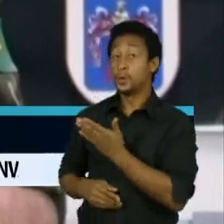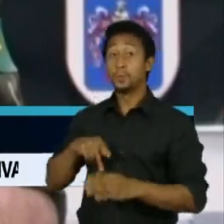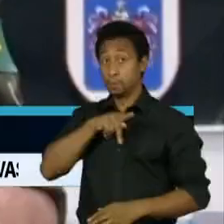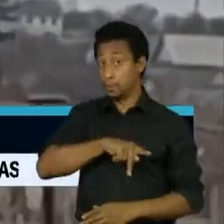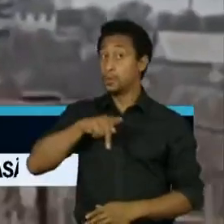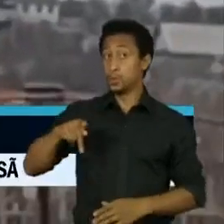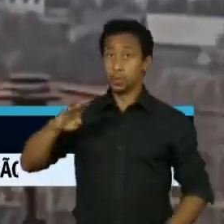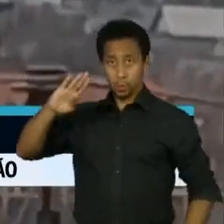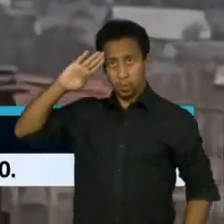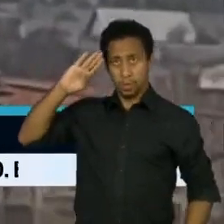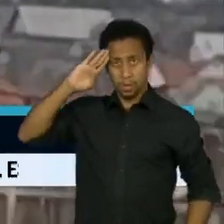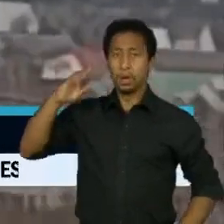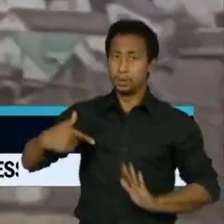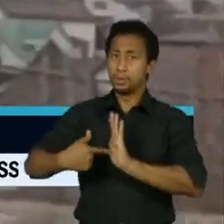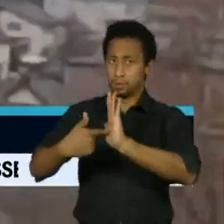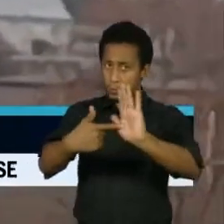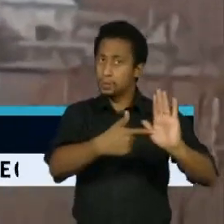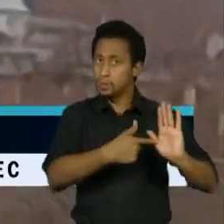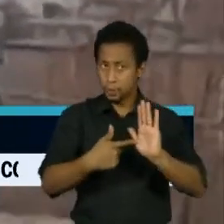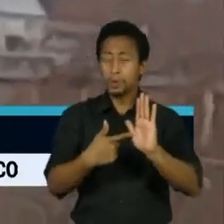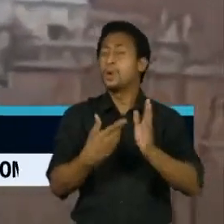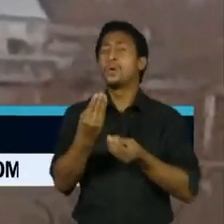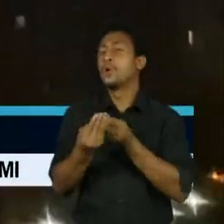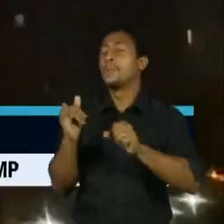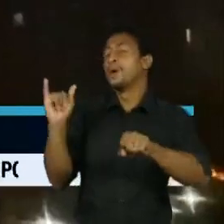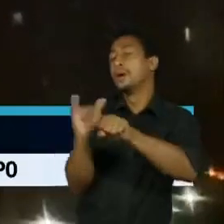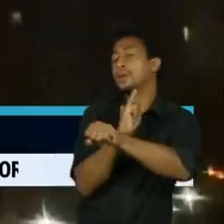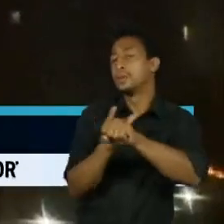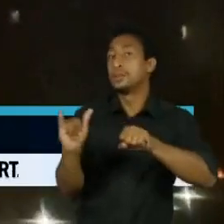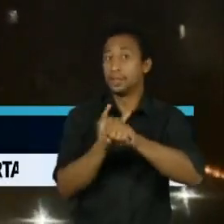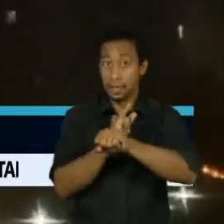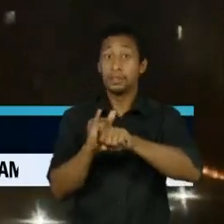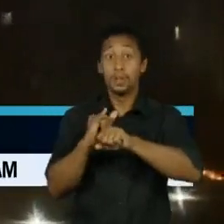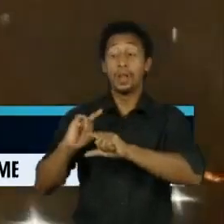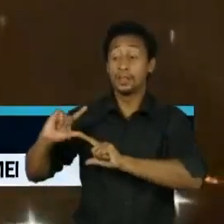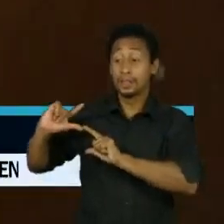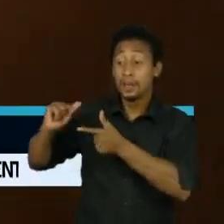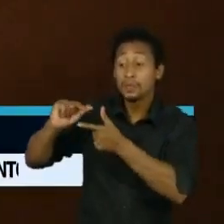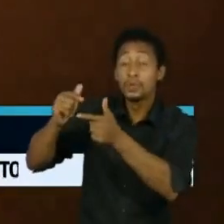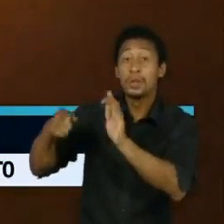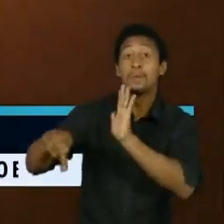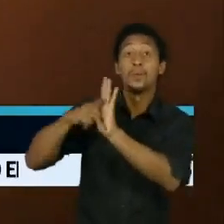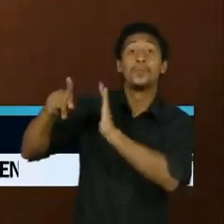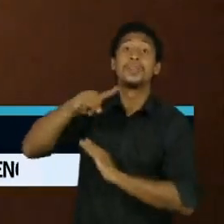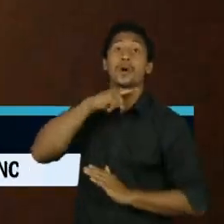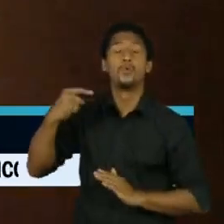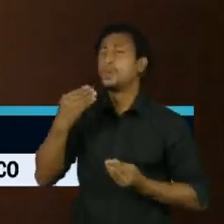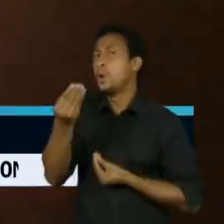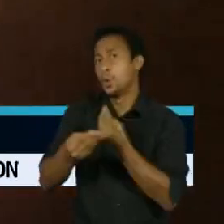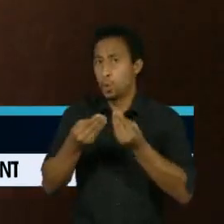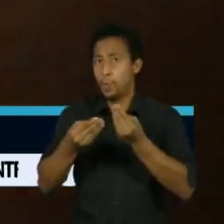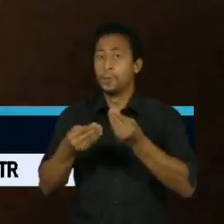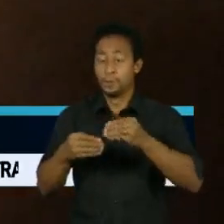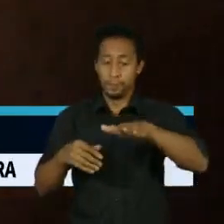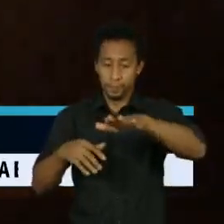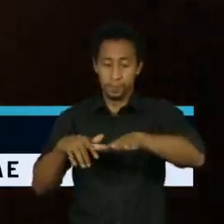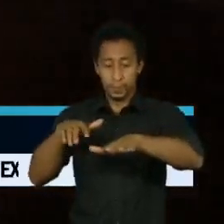do Exército, a invasão da Ucrânia seguiu uma estratégia tradicional russa de atacar vários pontos ao mesmo